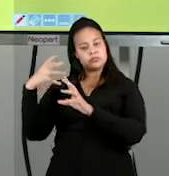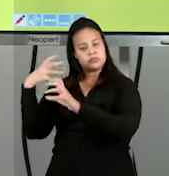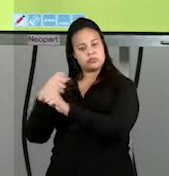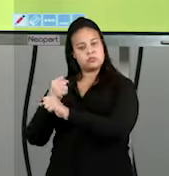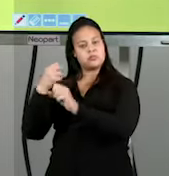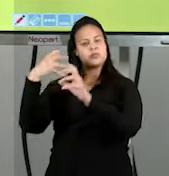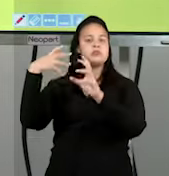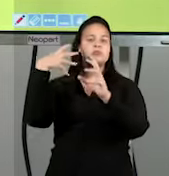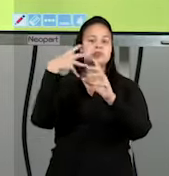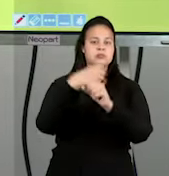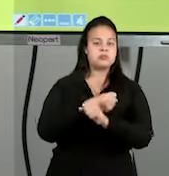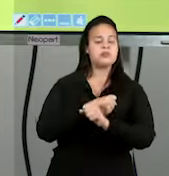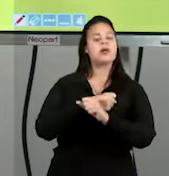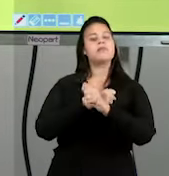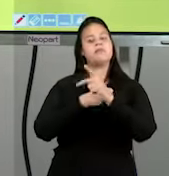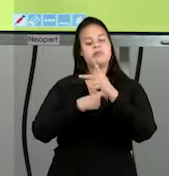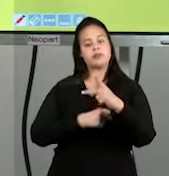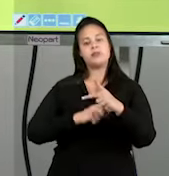o perímetro